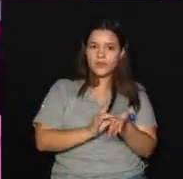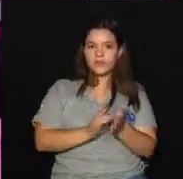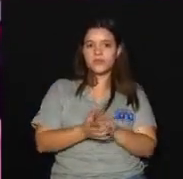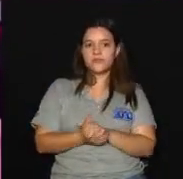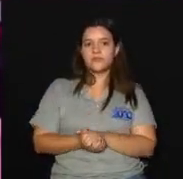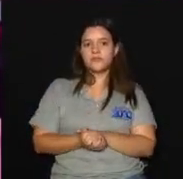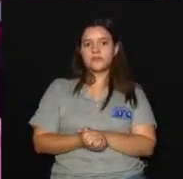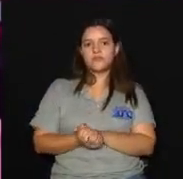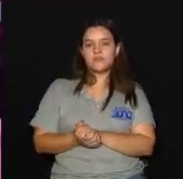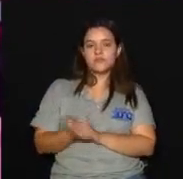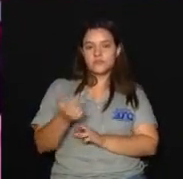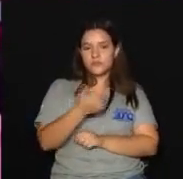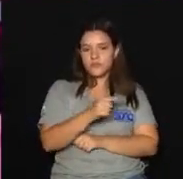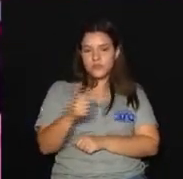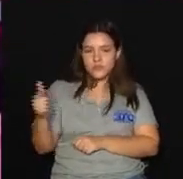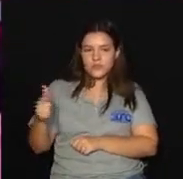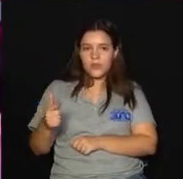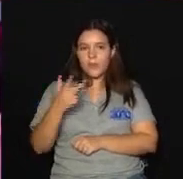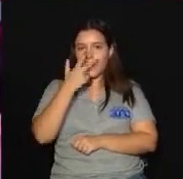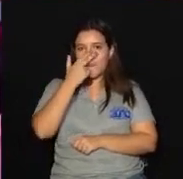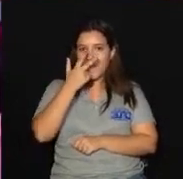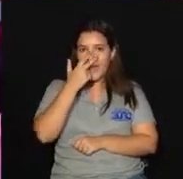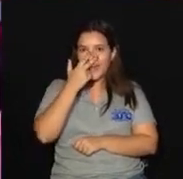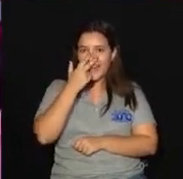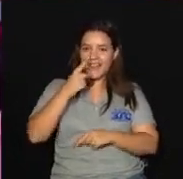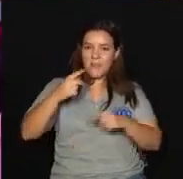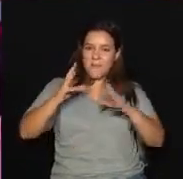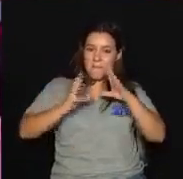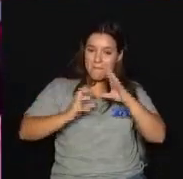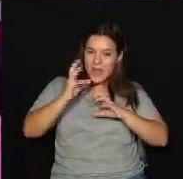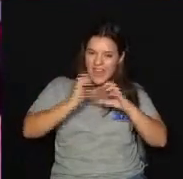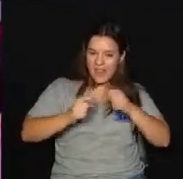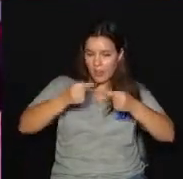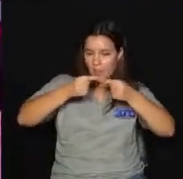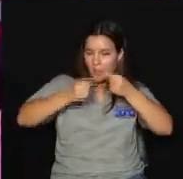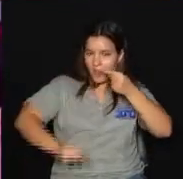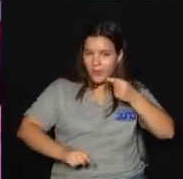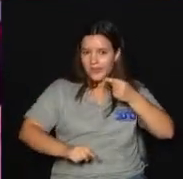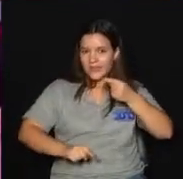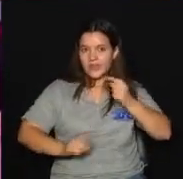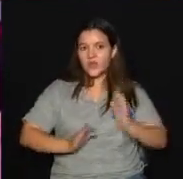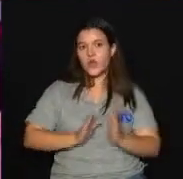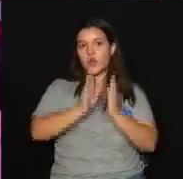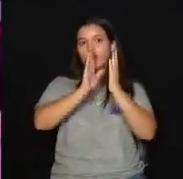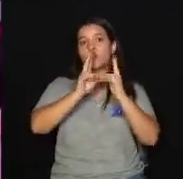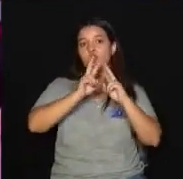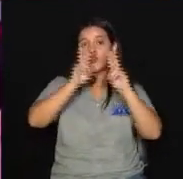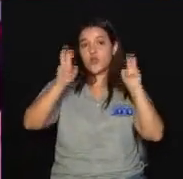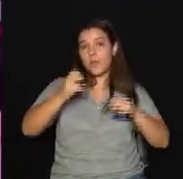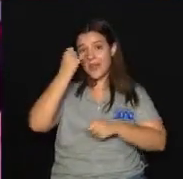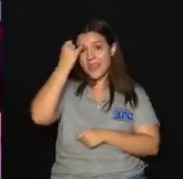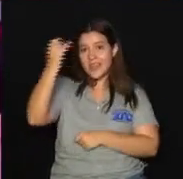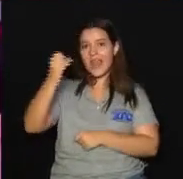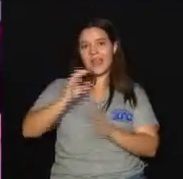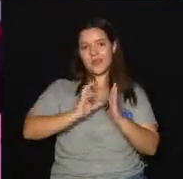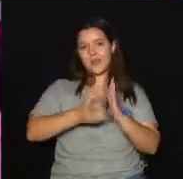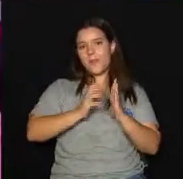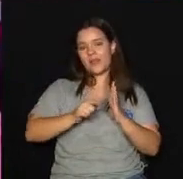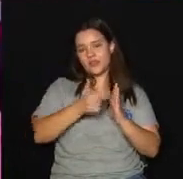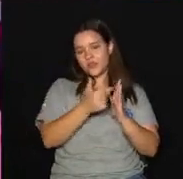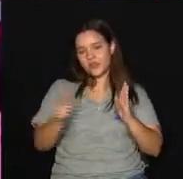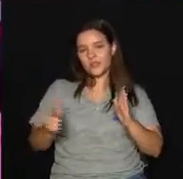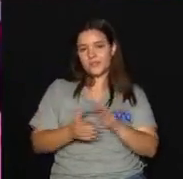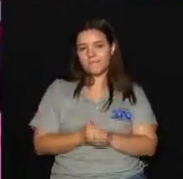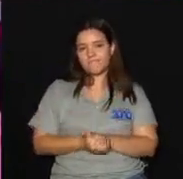tem uma indisposição, uma ruptura ou um embate ideológico programático.